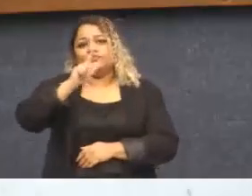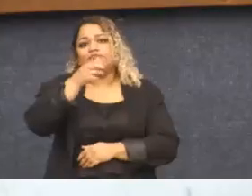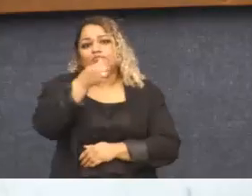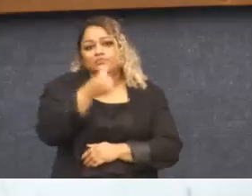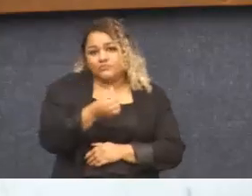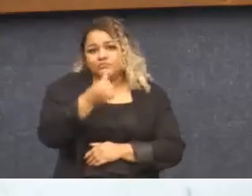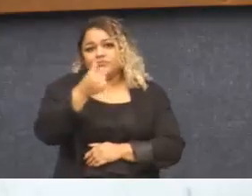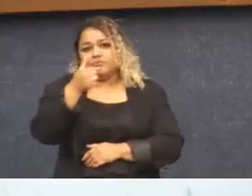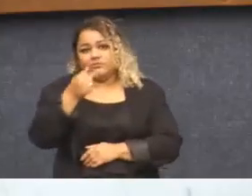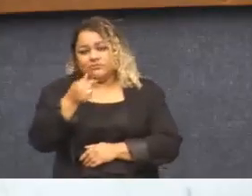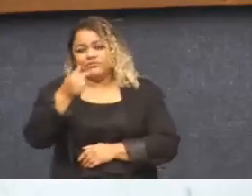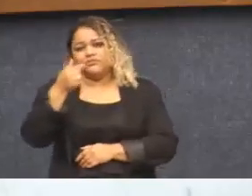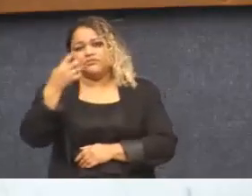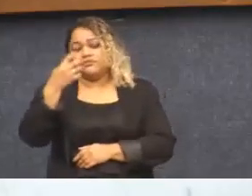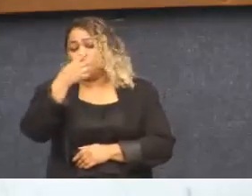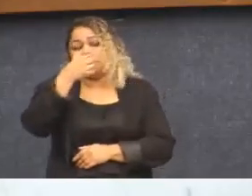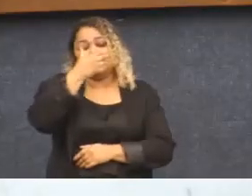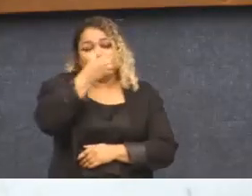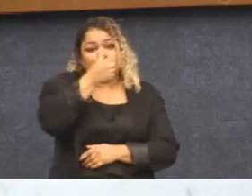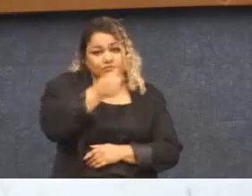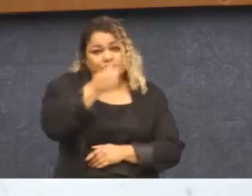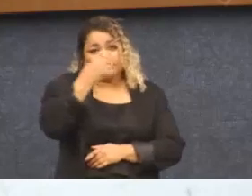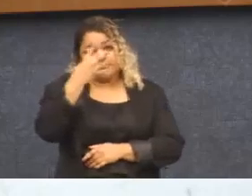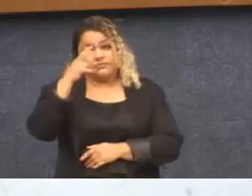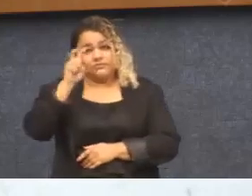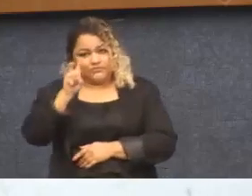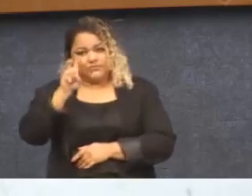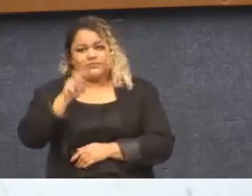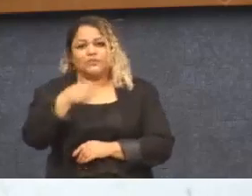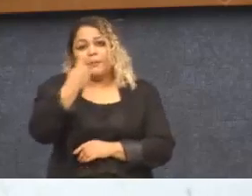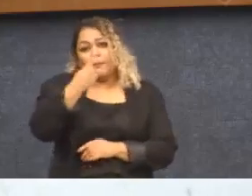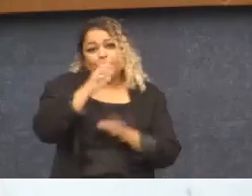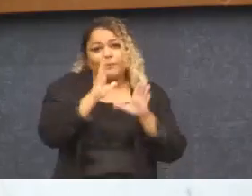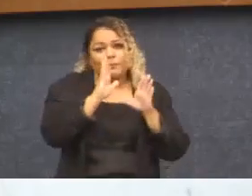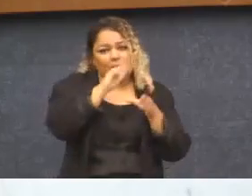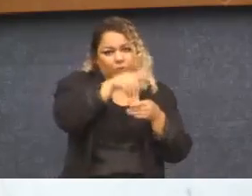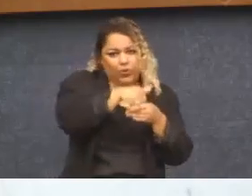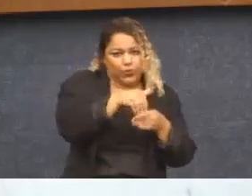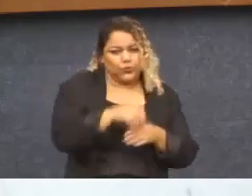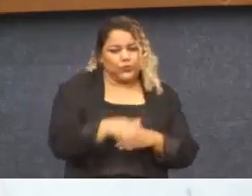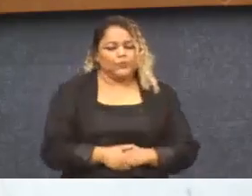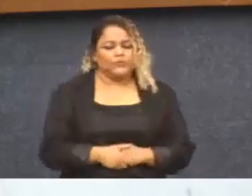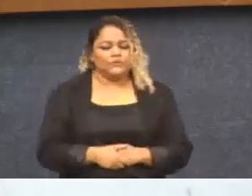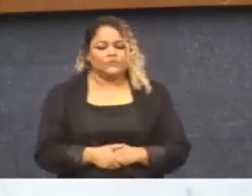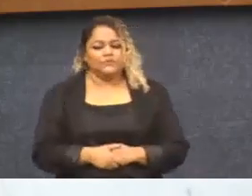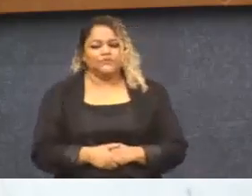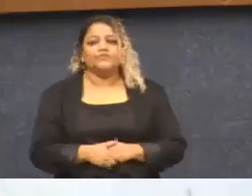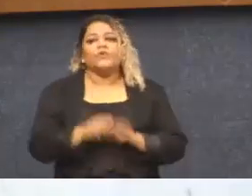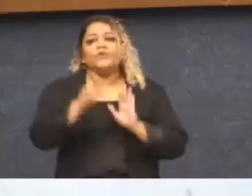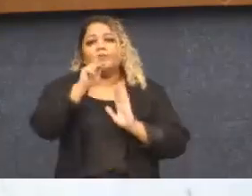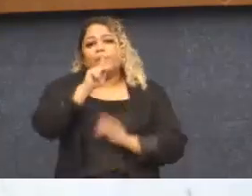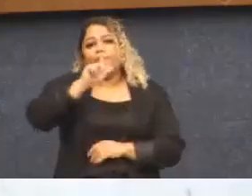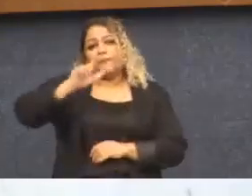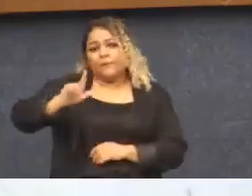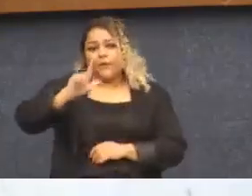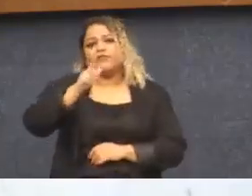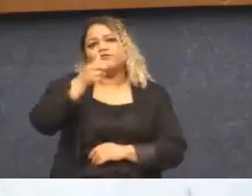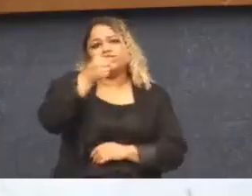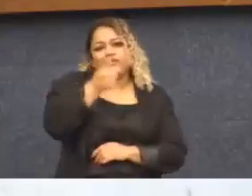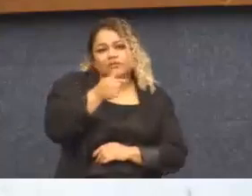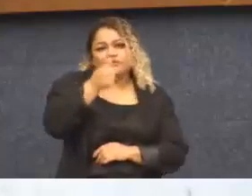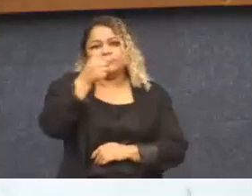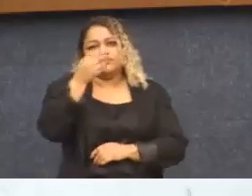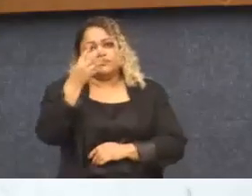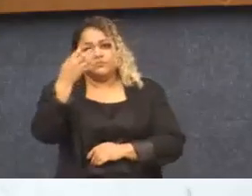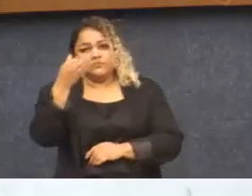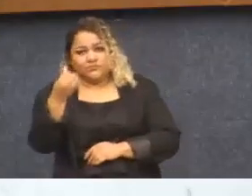745 em primeiro turno. Senhor secretário, próximo item. Projeto de lei 746/2023, primeiro